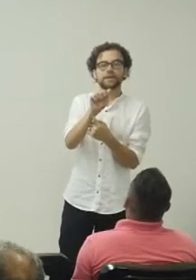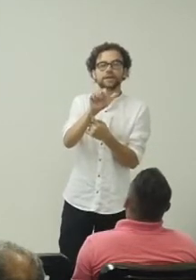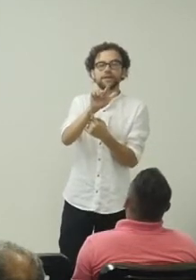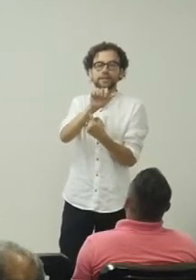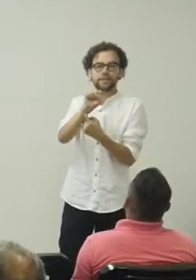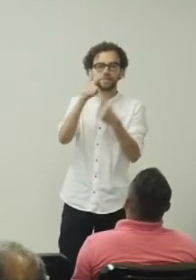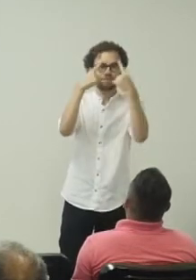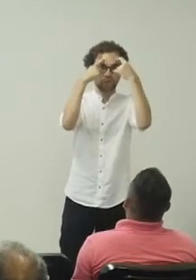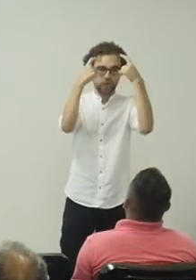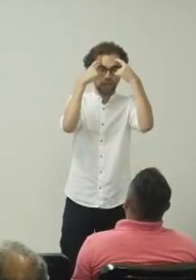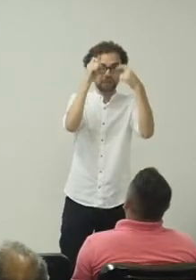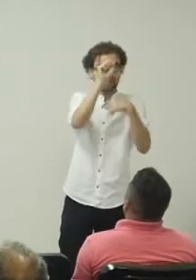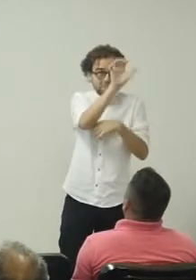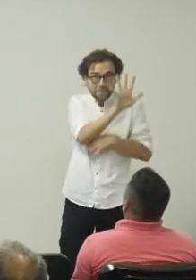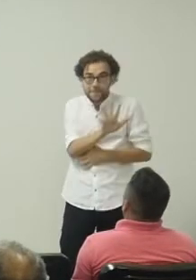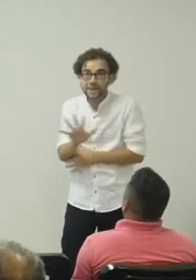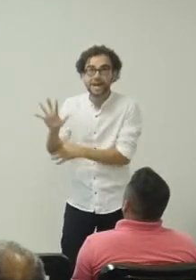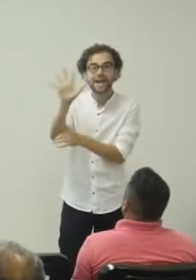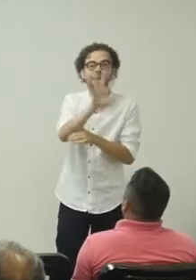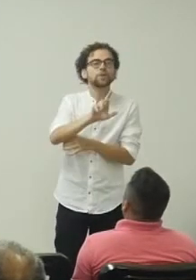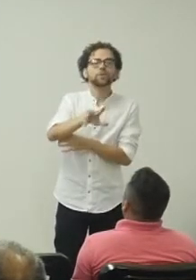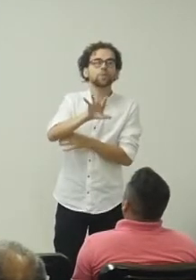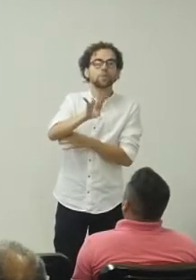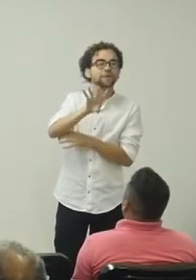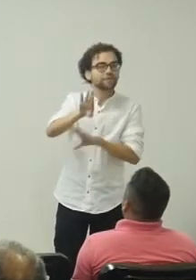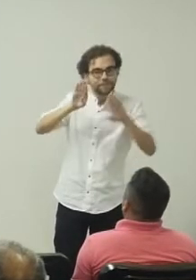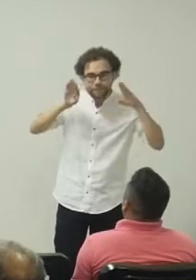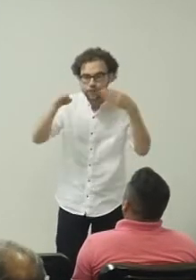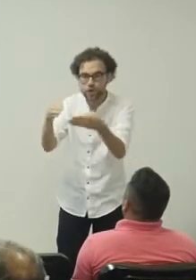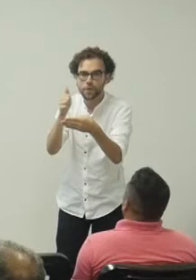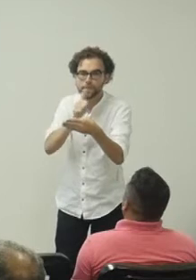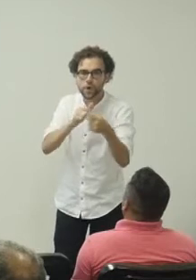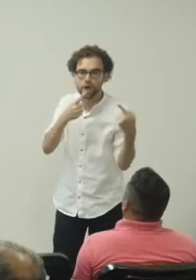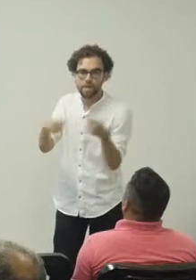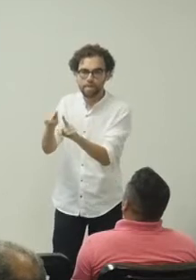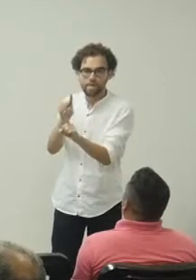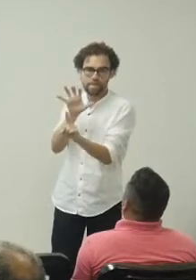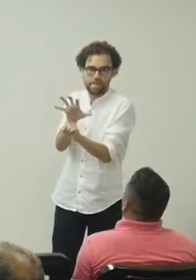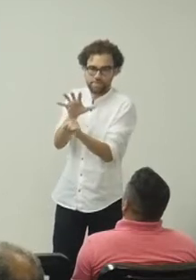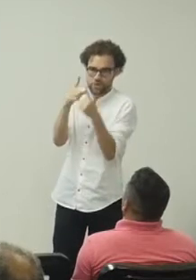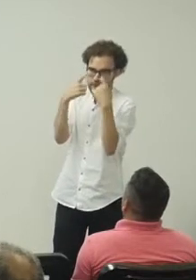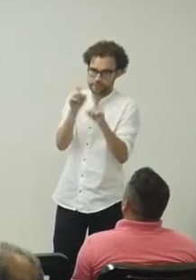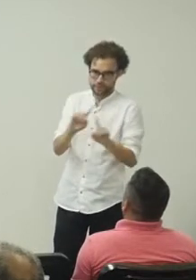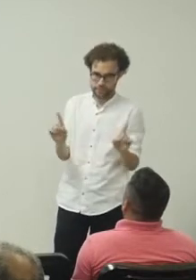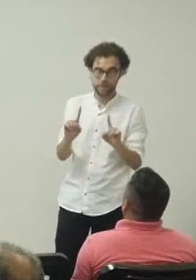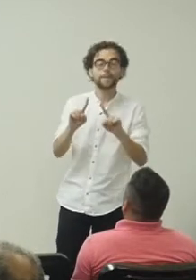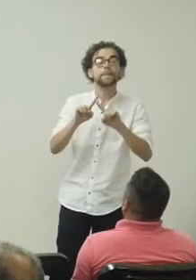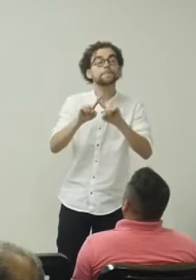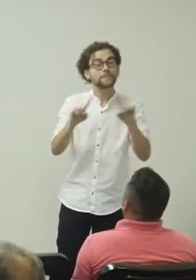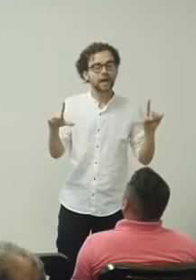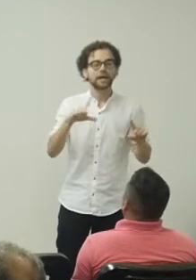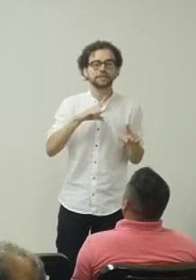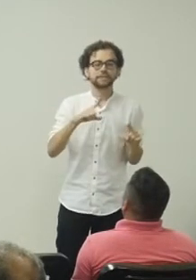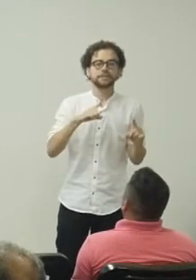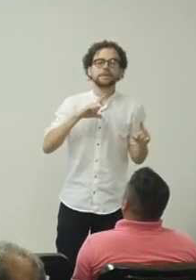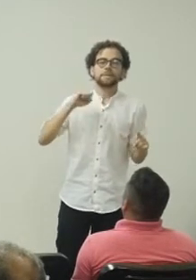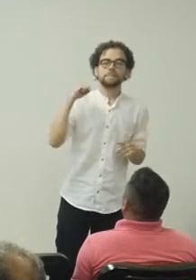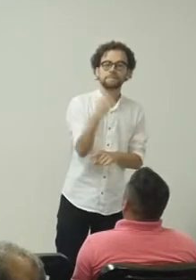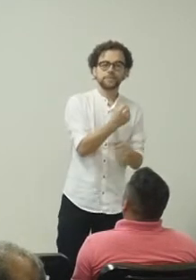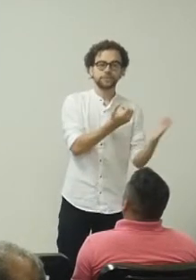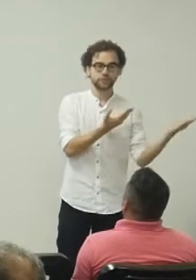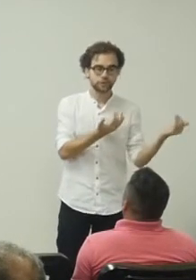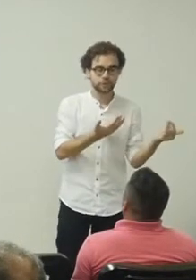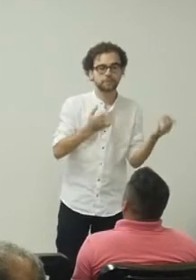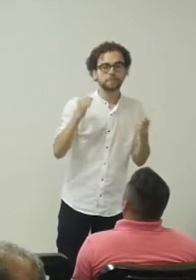falar especificamente sobre a violência contra a mulher. Ele vai falar sobre uma conjuntura que mata os nossos jovens, que matam